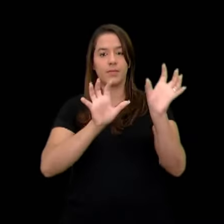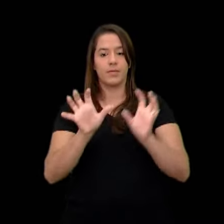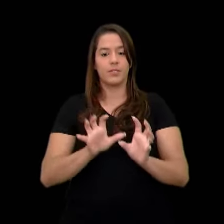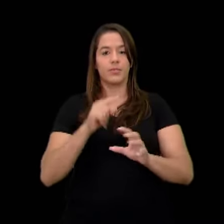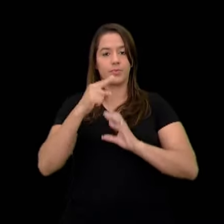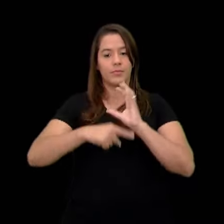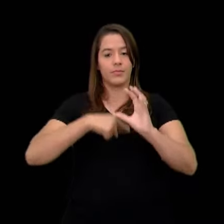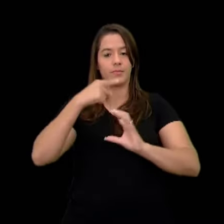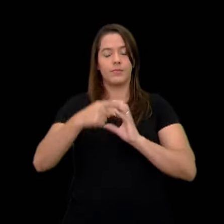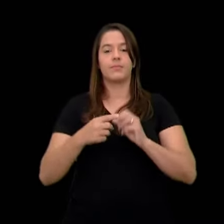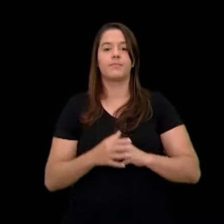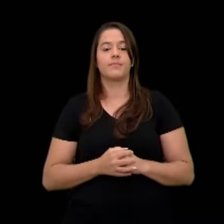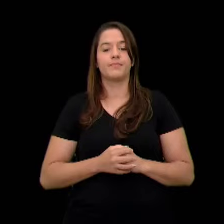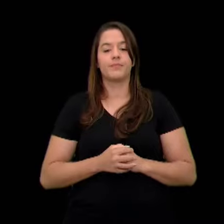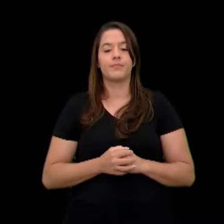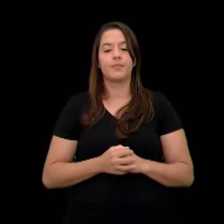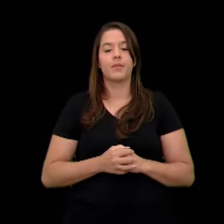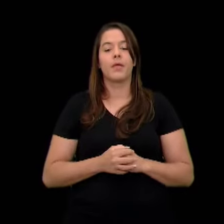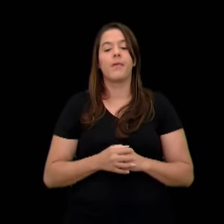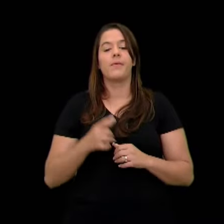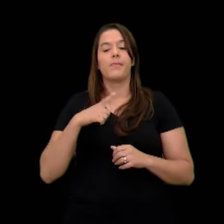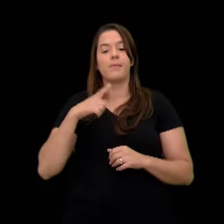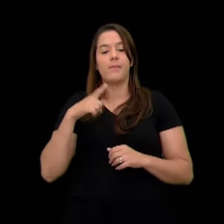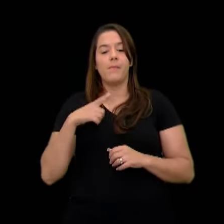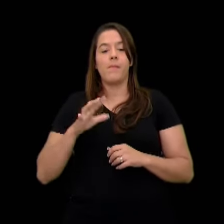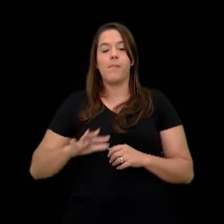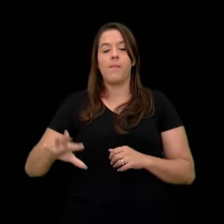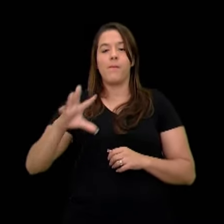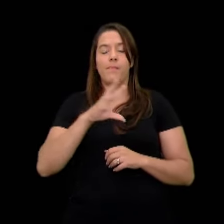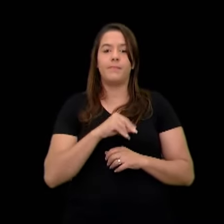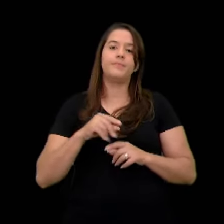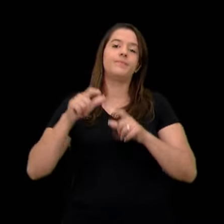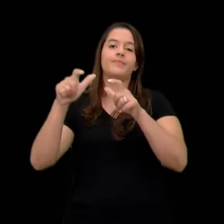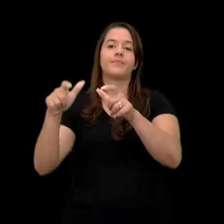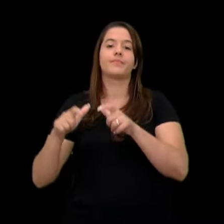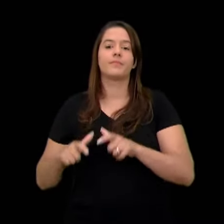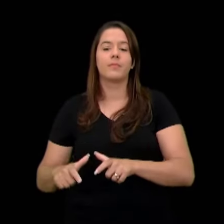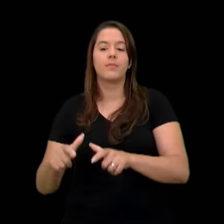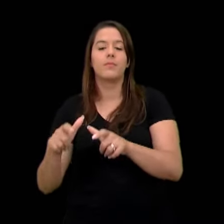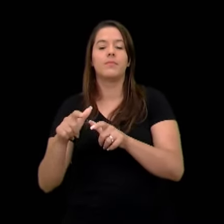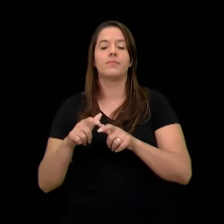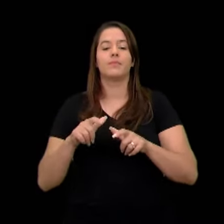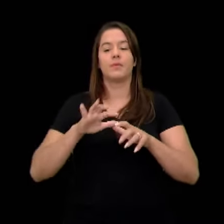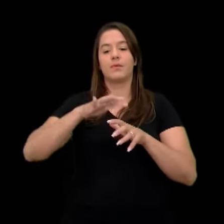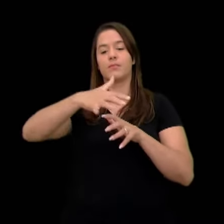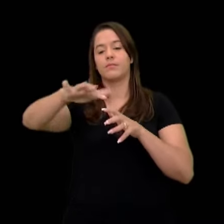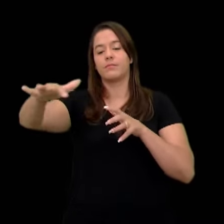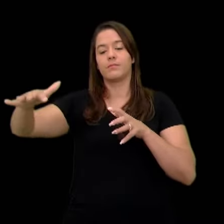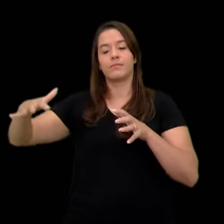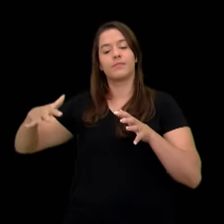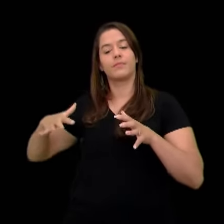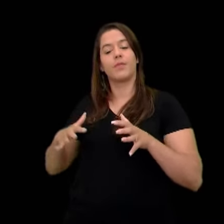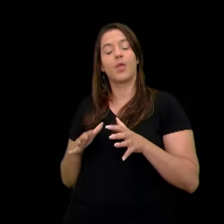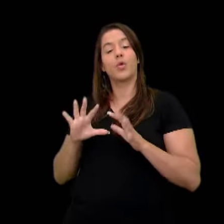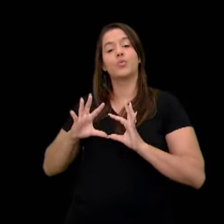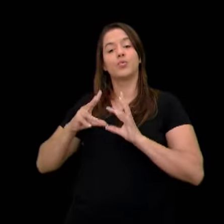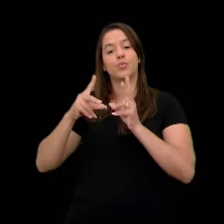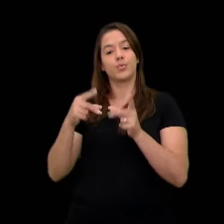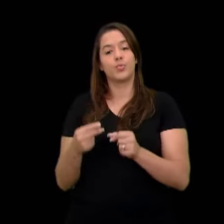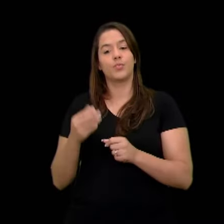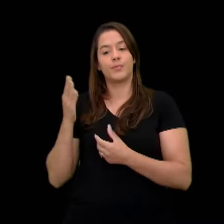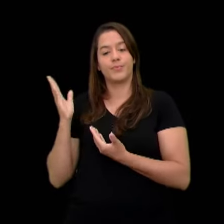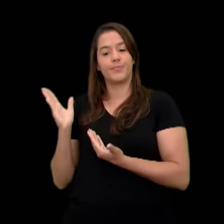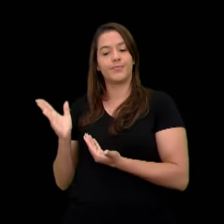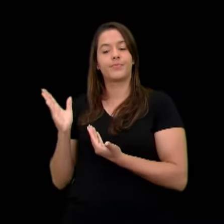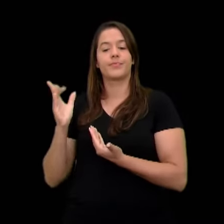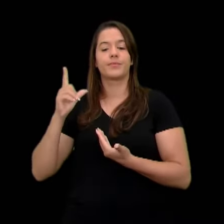certo? Então nós temos aí o formato aí da Cordilheira dos Andes, né, a região do Pacífico. Então todo esse processo aí, né,